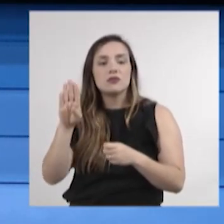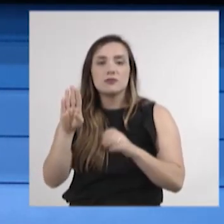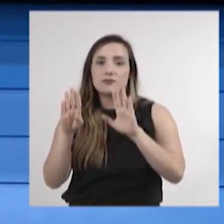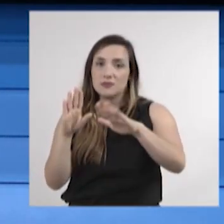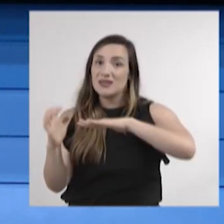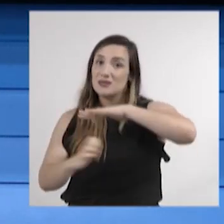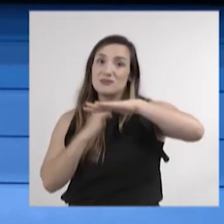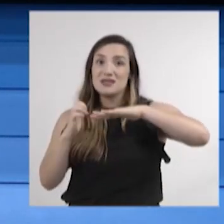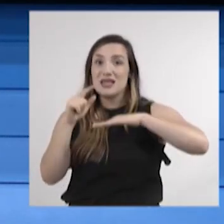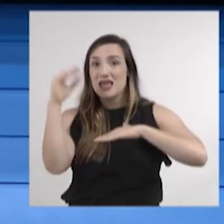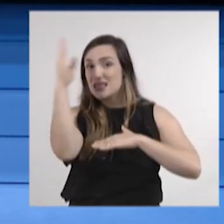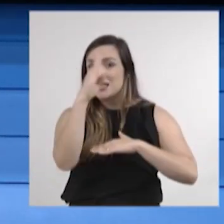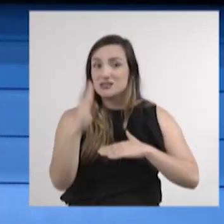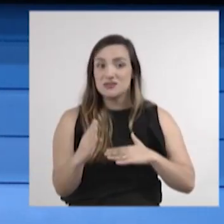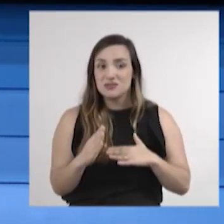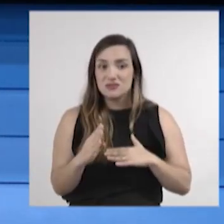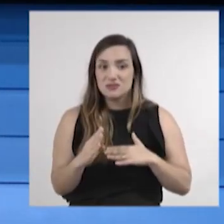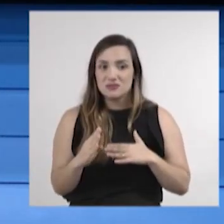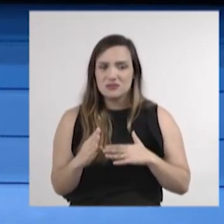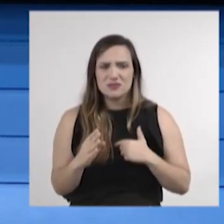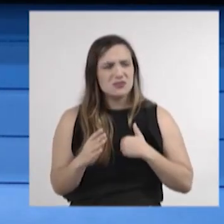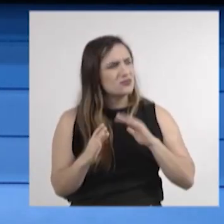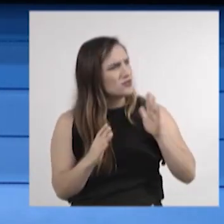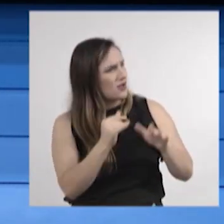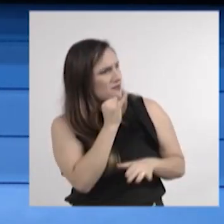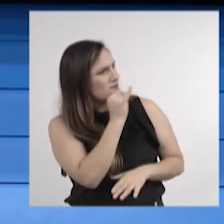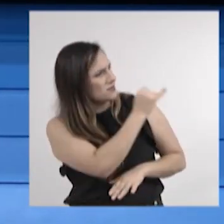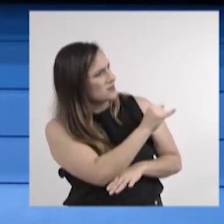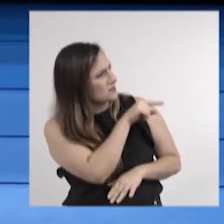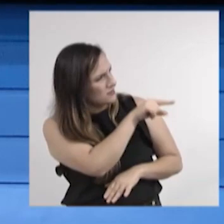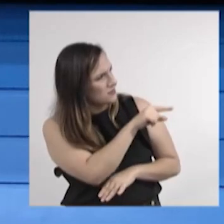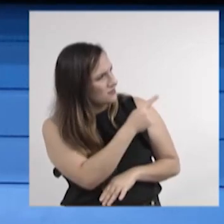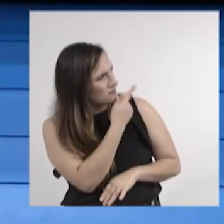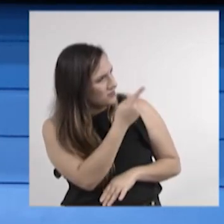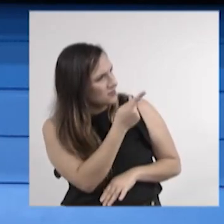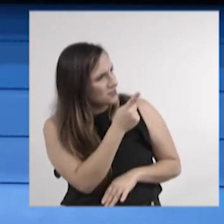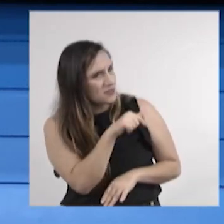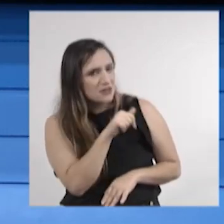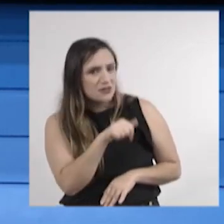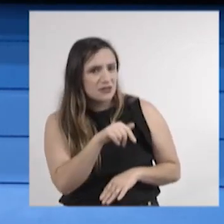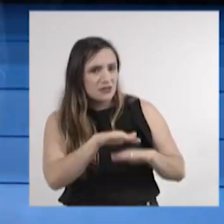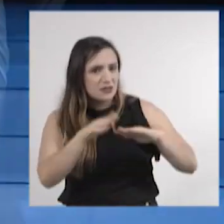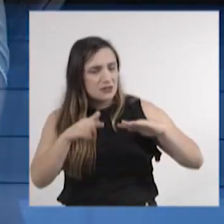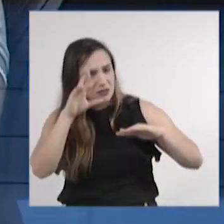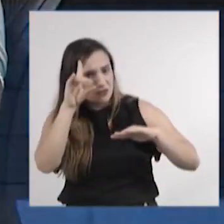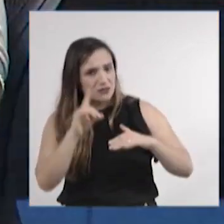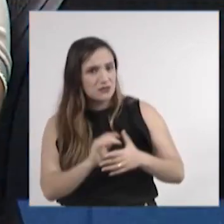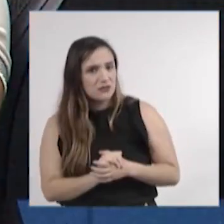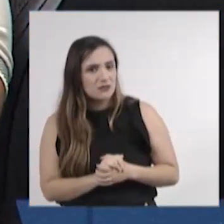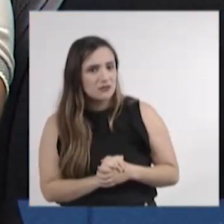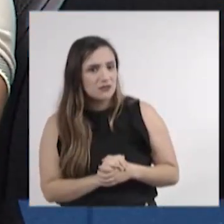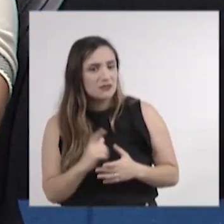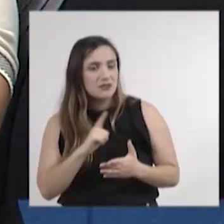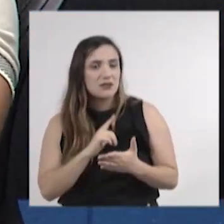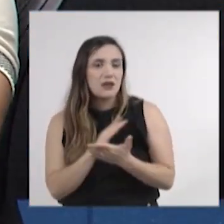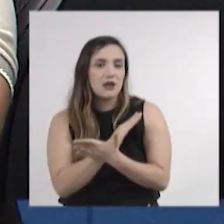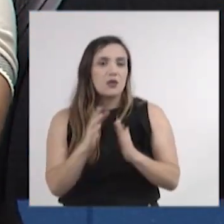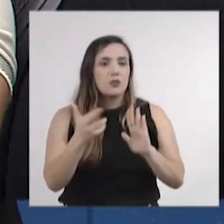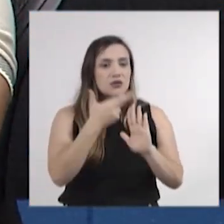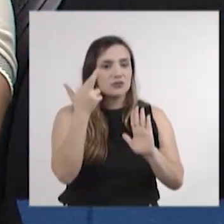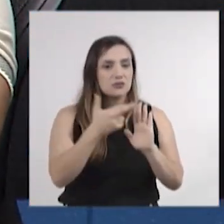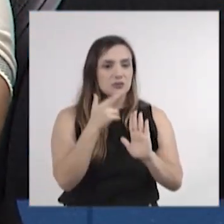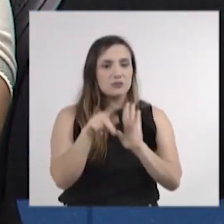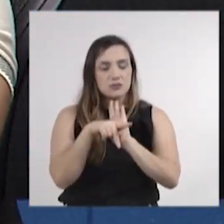brasileira, nacional, assim, igual... Então, eu estava até comentando, foi contigo também que eu comentei agora há pouco, né, aqui na mesa, que tem algumas resoluções da ANA,